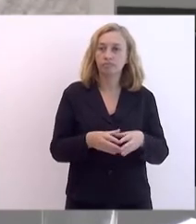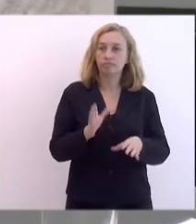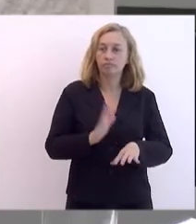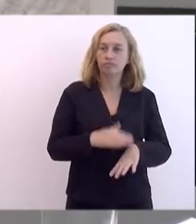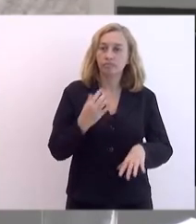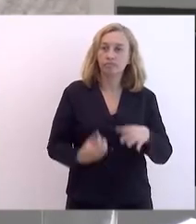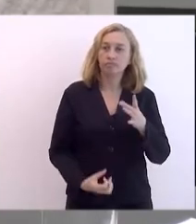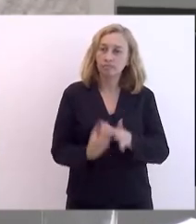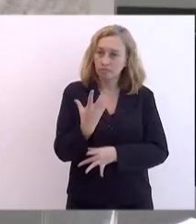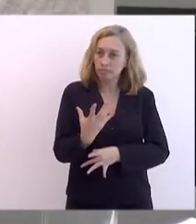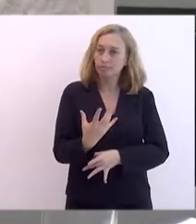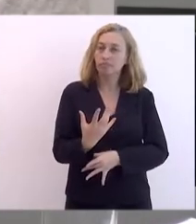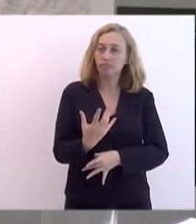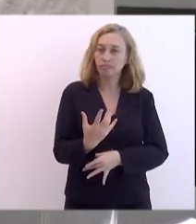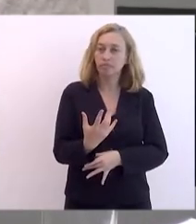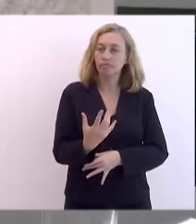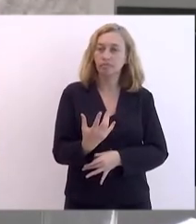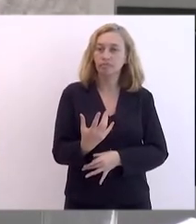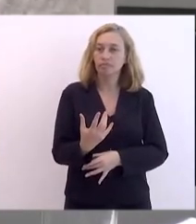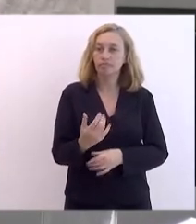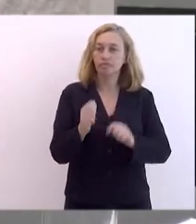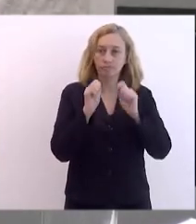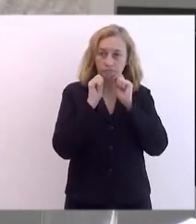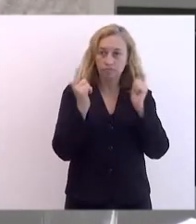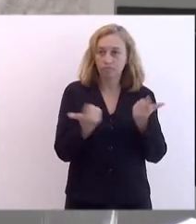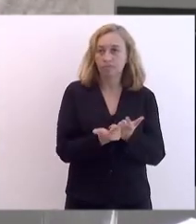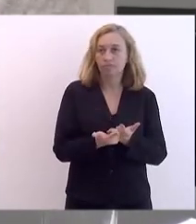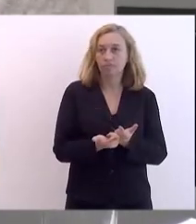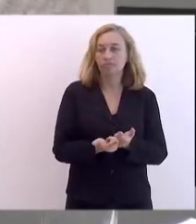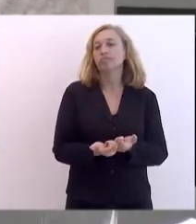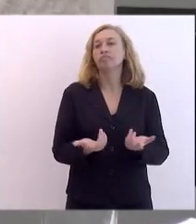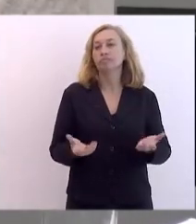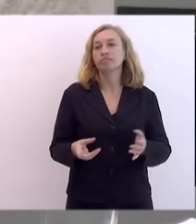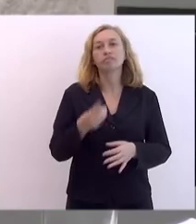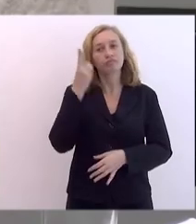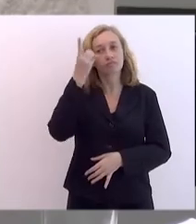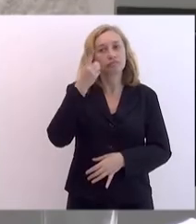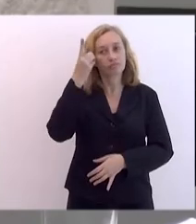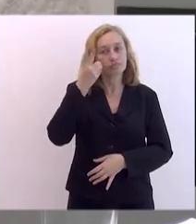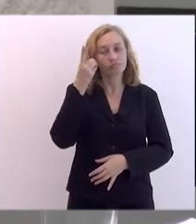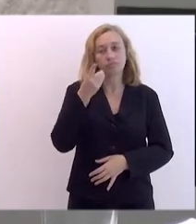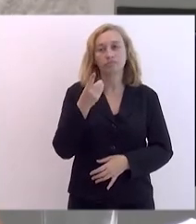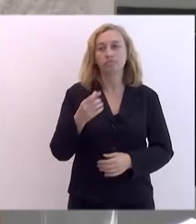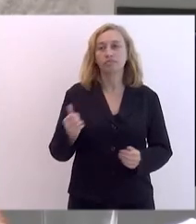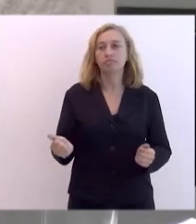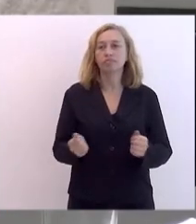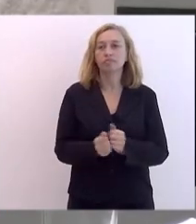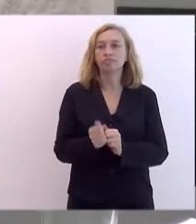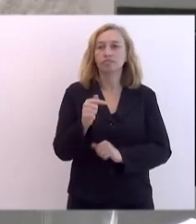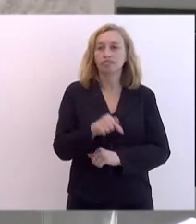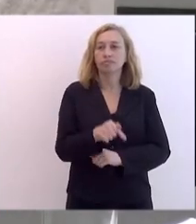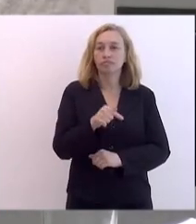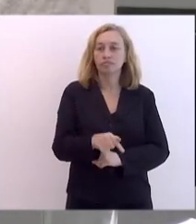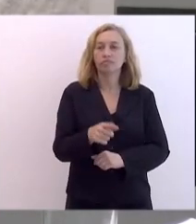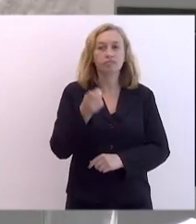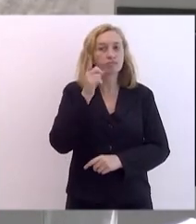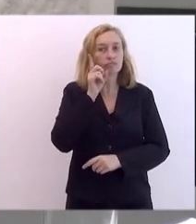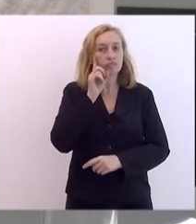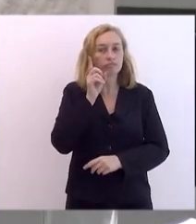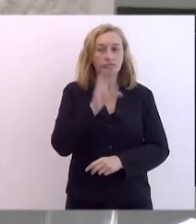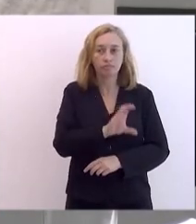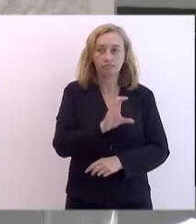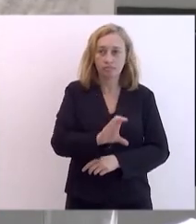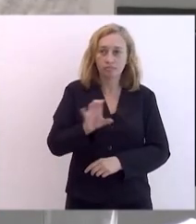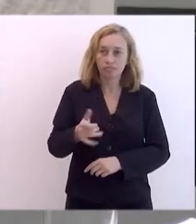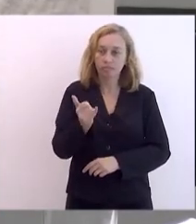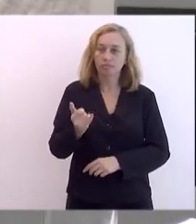produtiva, mais emblemática da Assembleia Legislativa, obra dos deputados que assíduos estão aqui fazendo o dia a dia da CCJ,